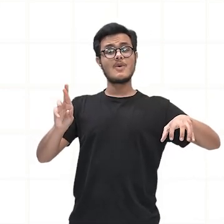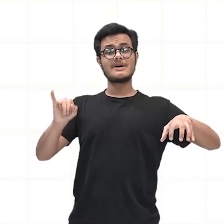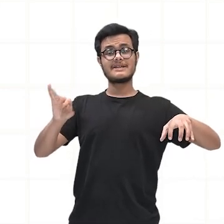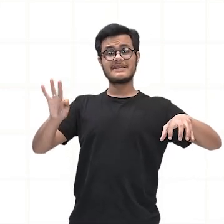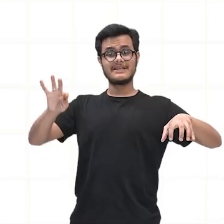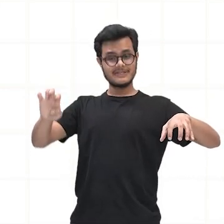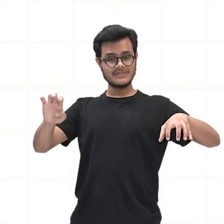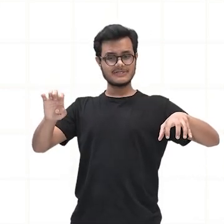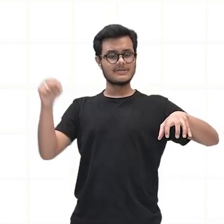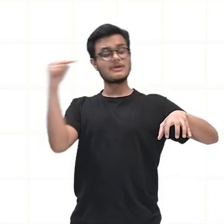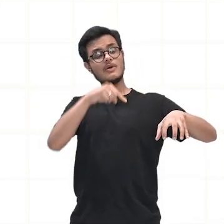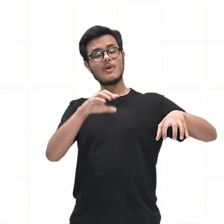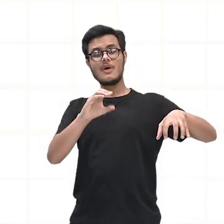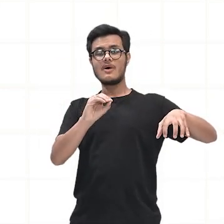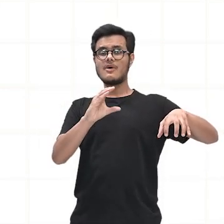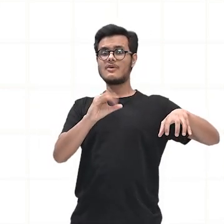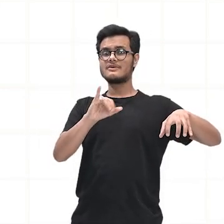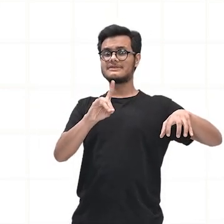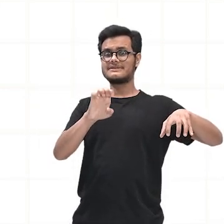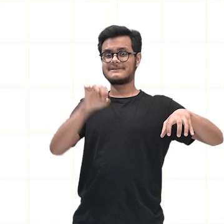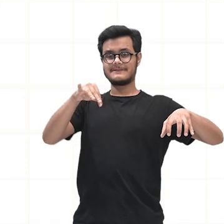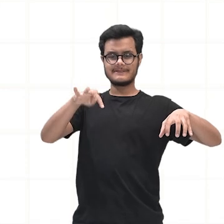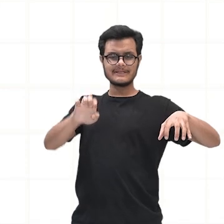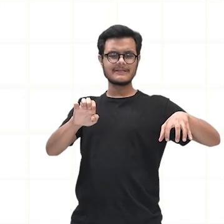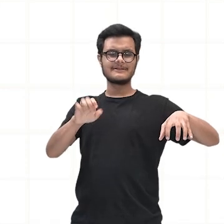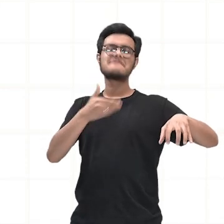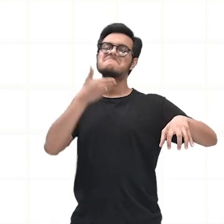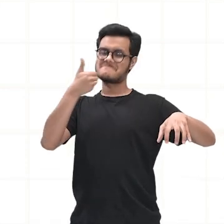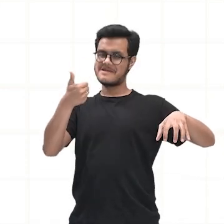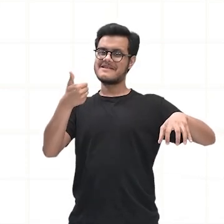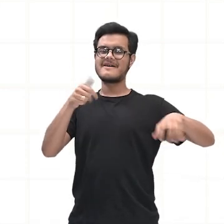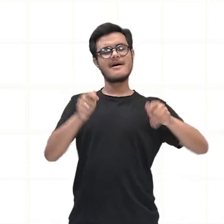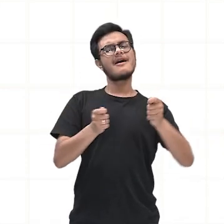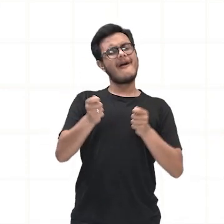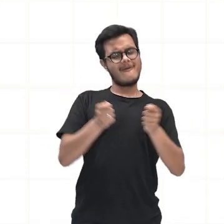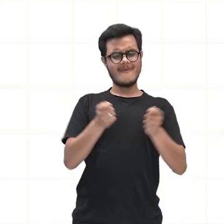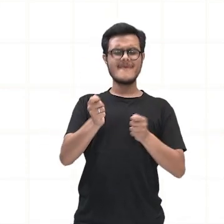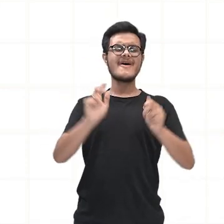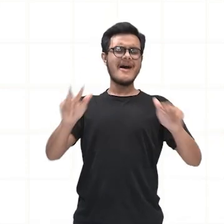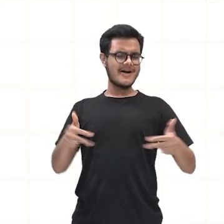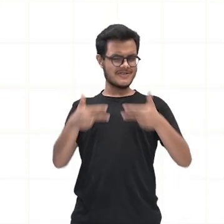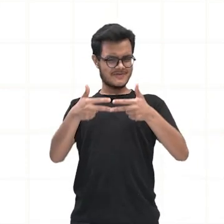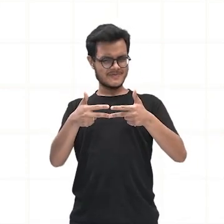administrar o império dividindo em dois, tá? Para uma melhor